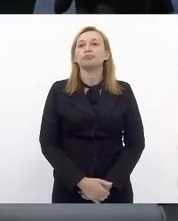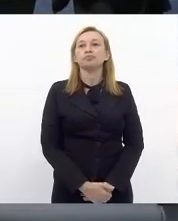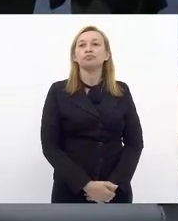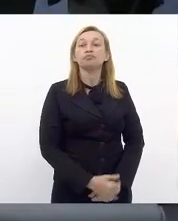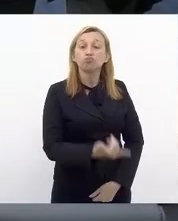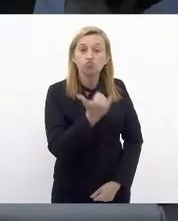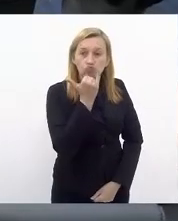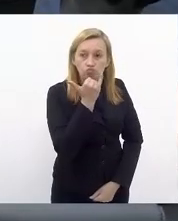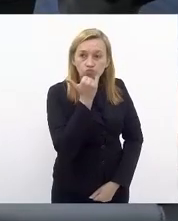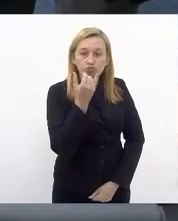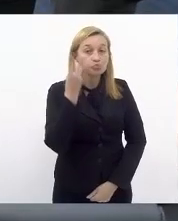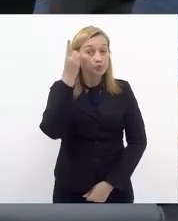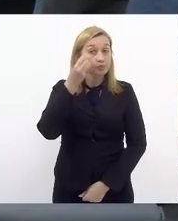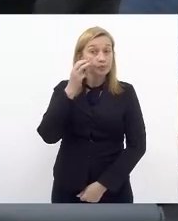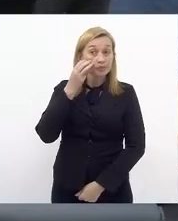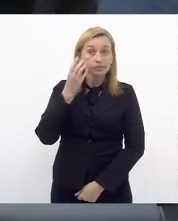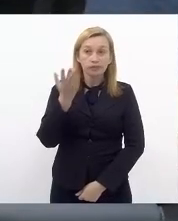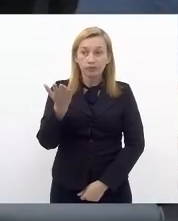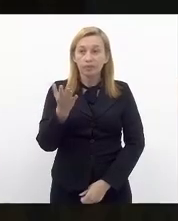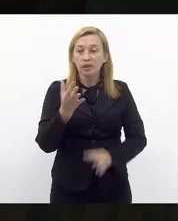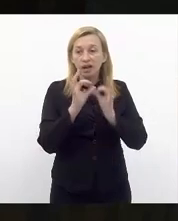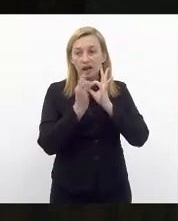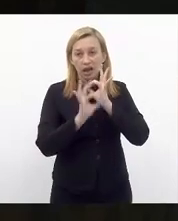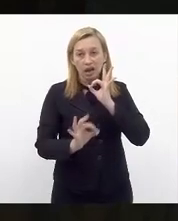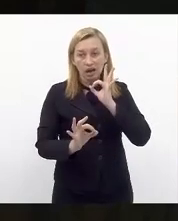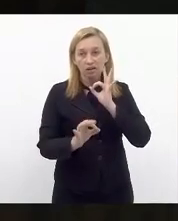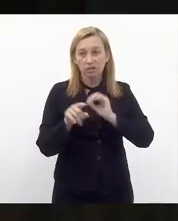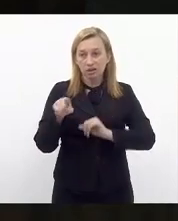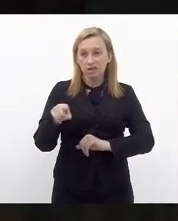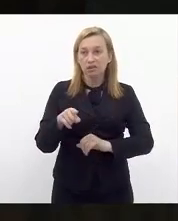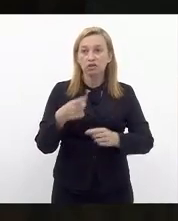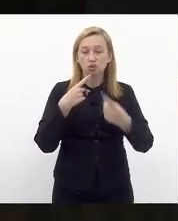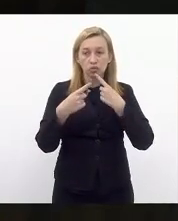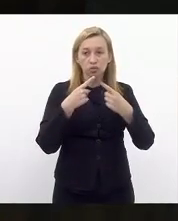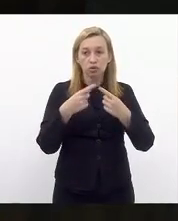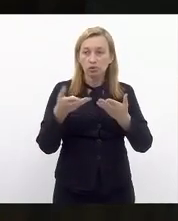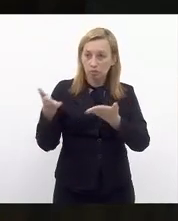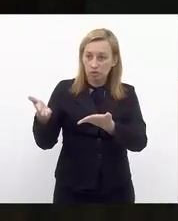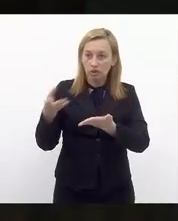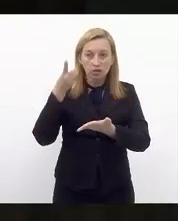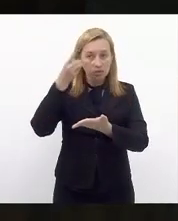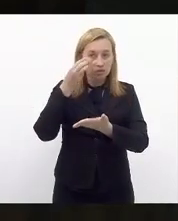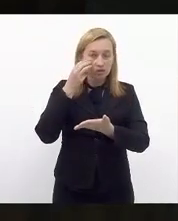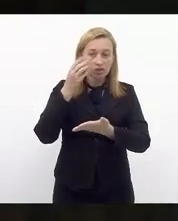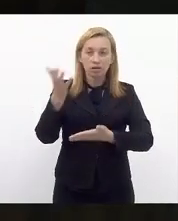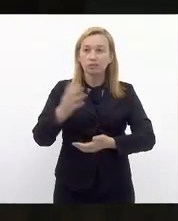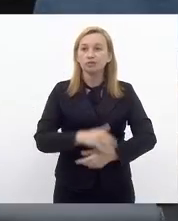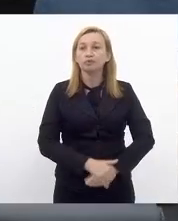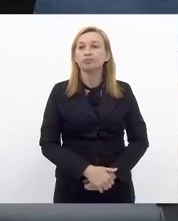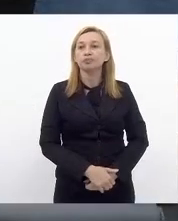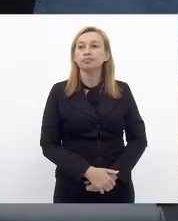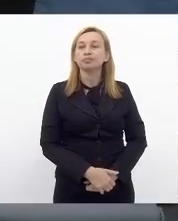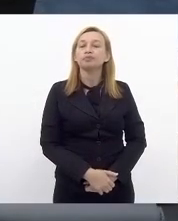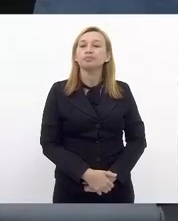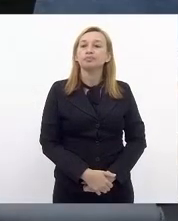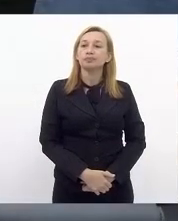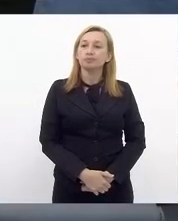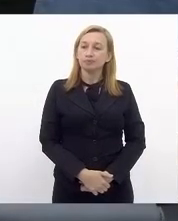peço desculpas a deputado waldeck pelo prolongamento aqui dá a discussão passa a palavra do carnaval DEC